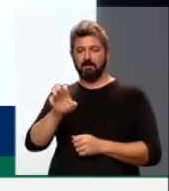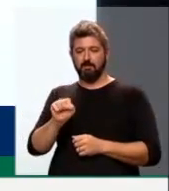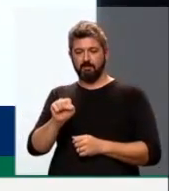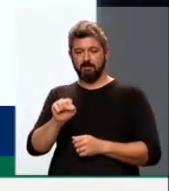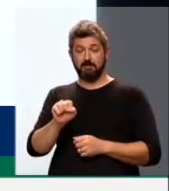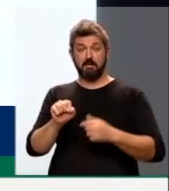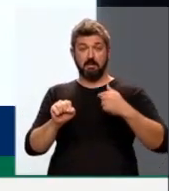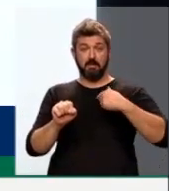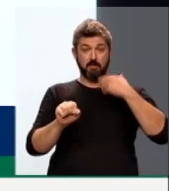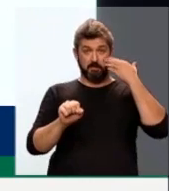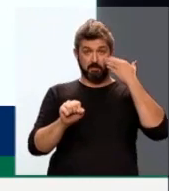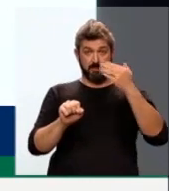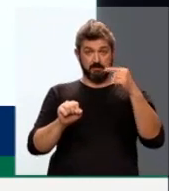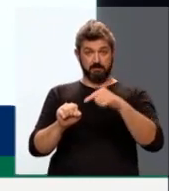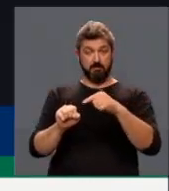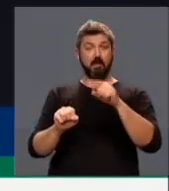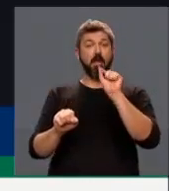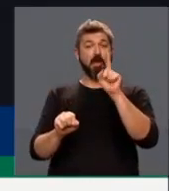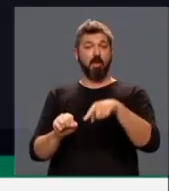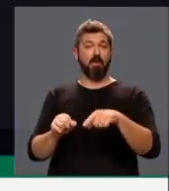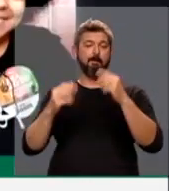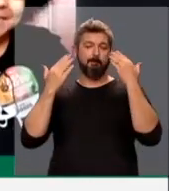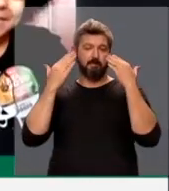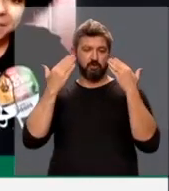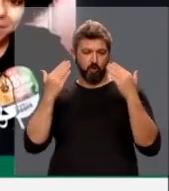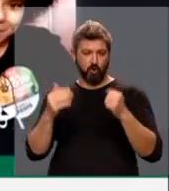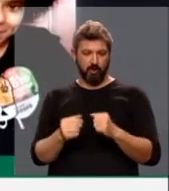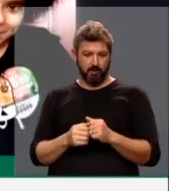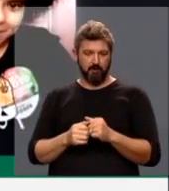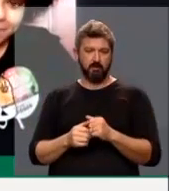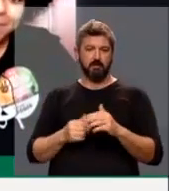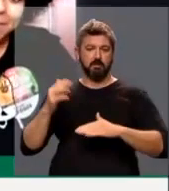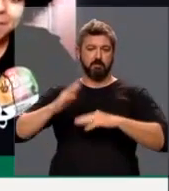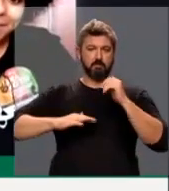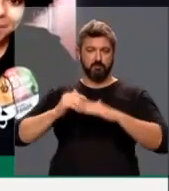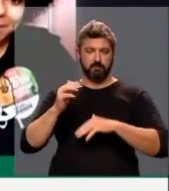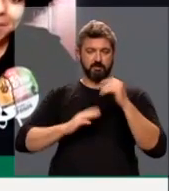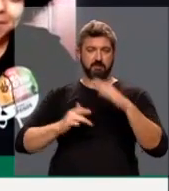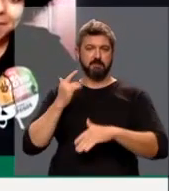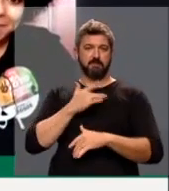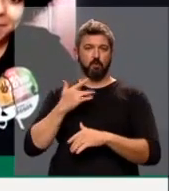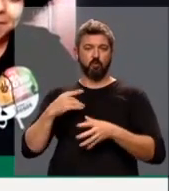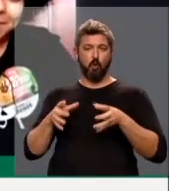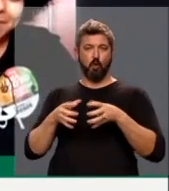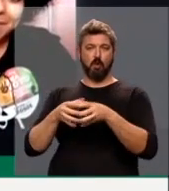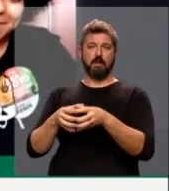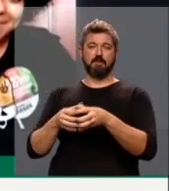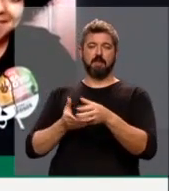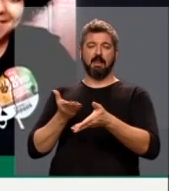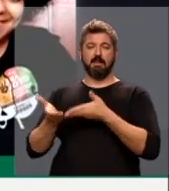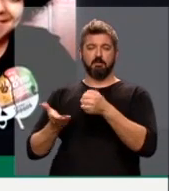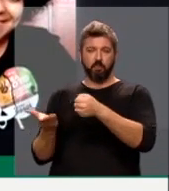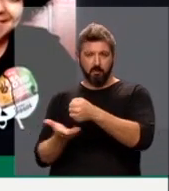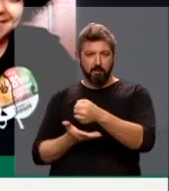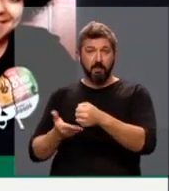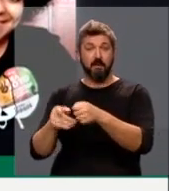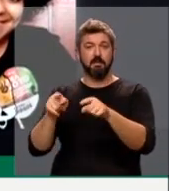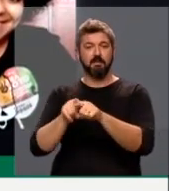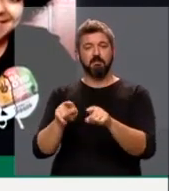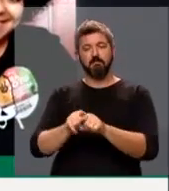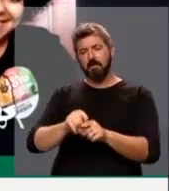eu já apresentei inicialmente, Luana é psicóloga, é especialista em saúde coletiva e atenção primária. E, mais uma vez,